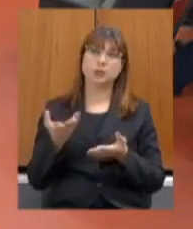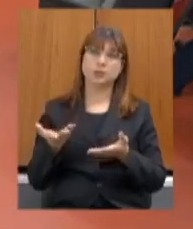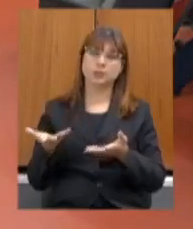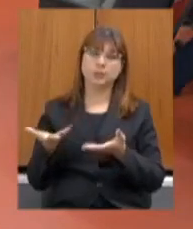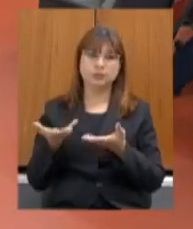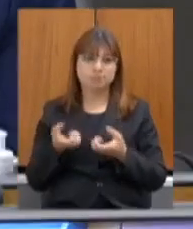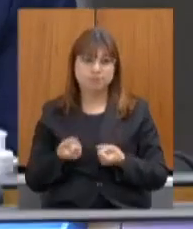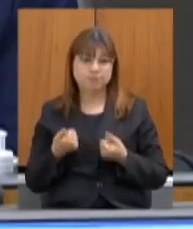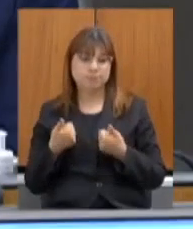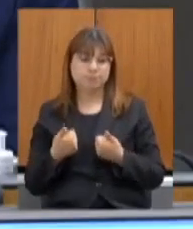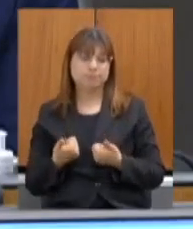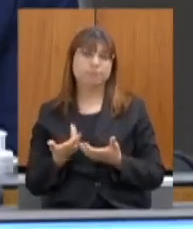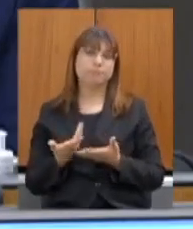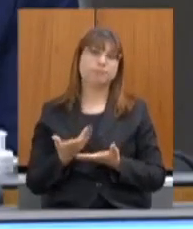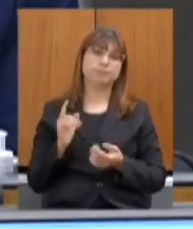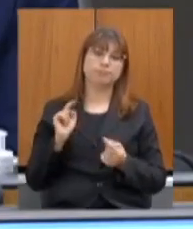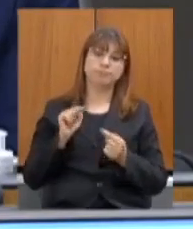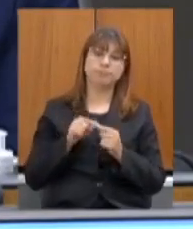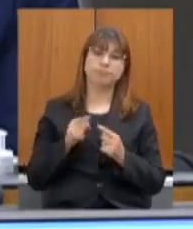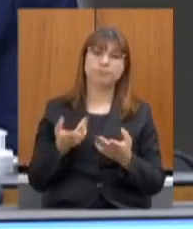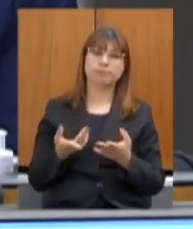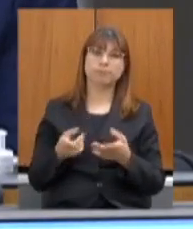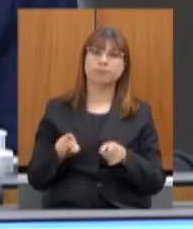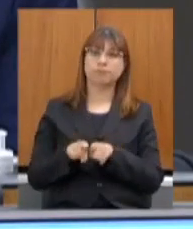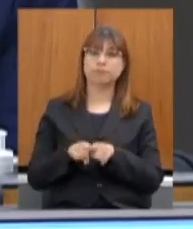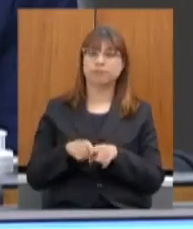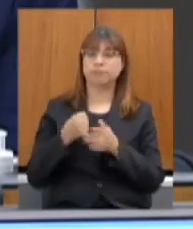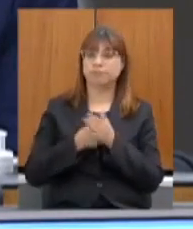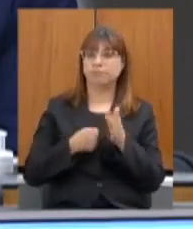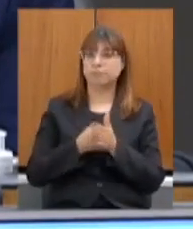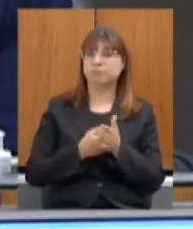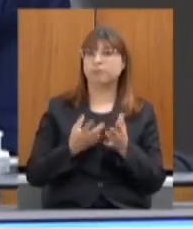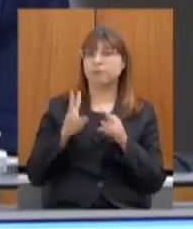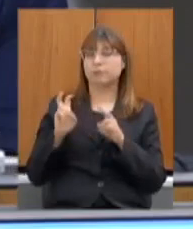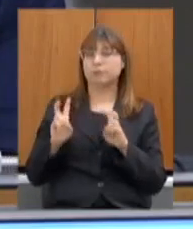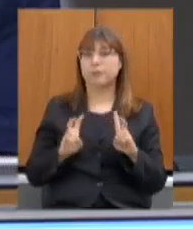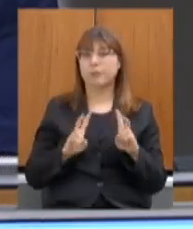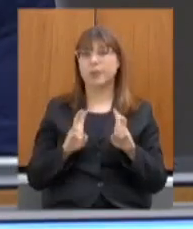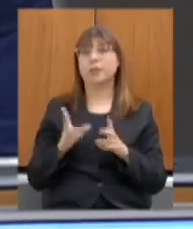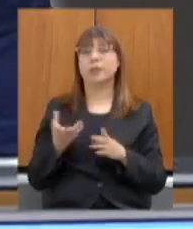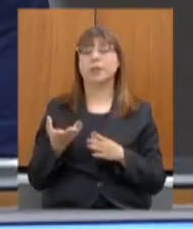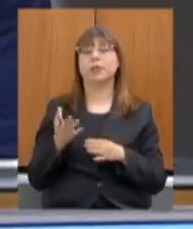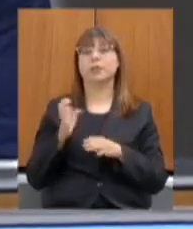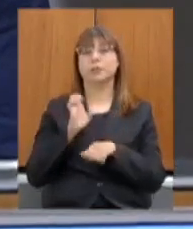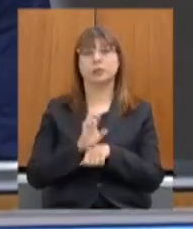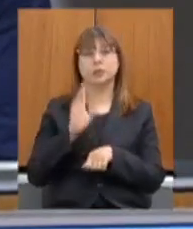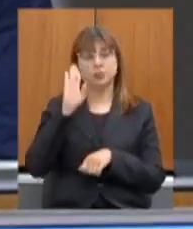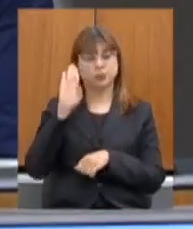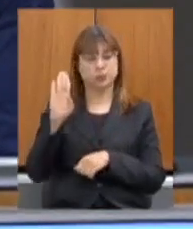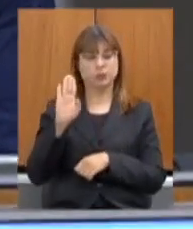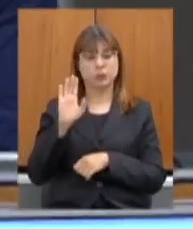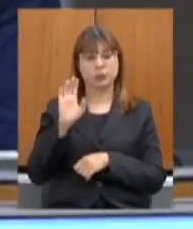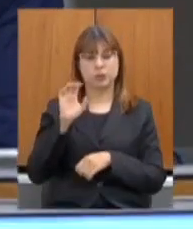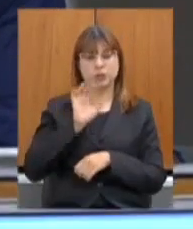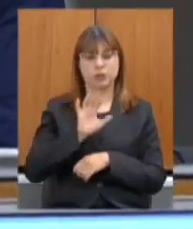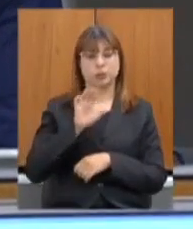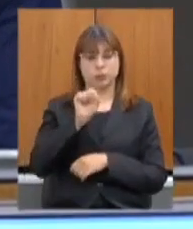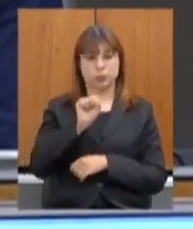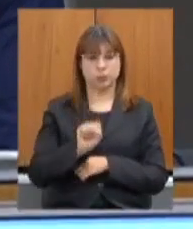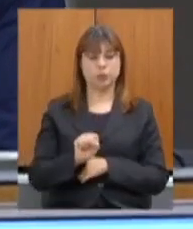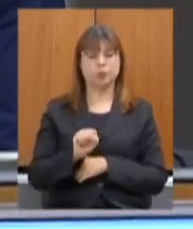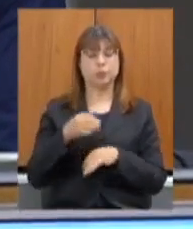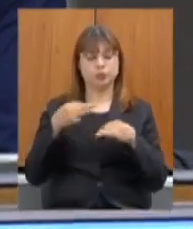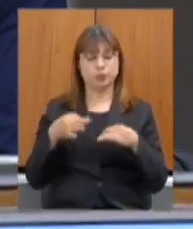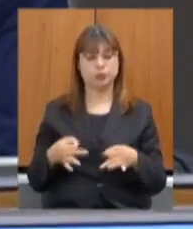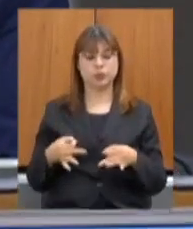propositivo e combativo com as questões do nosso Estado, especialmente do sul do nosso Estado. pode ter certeza que